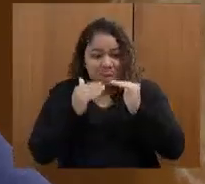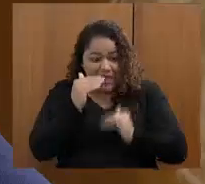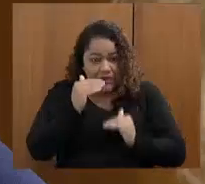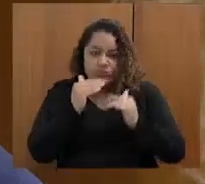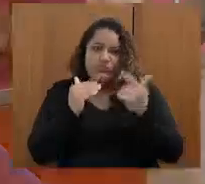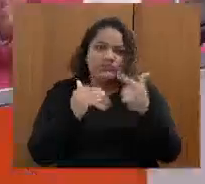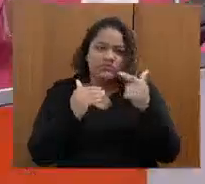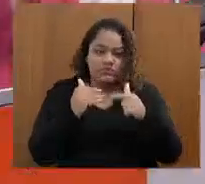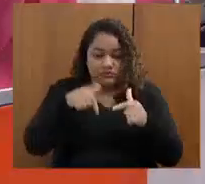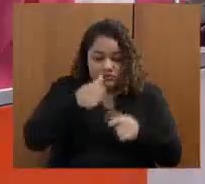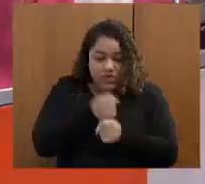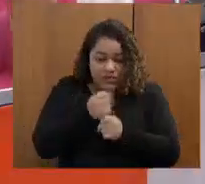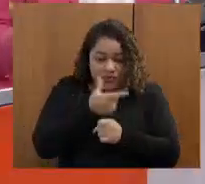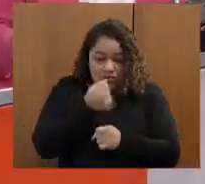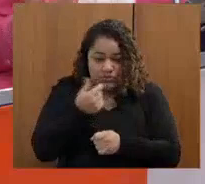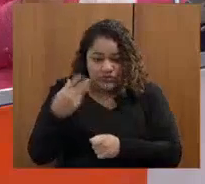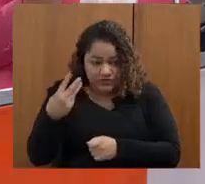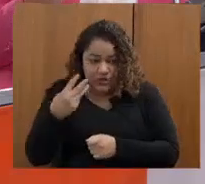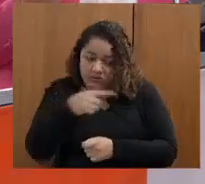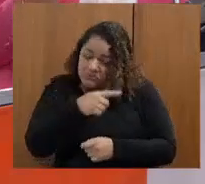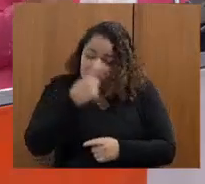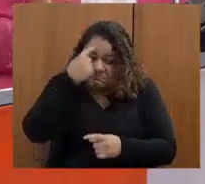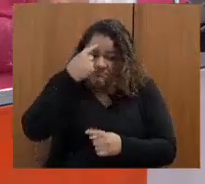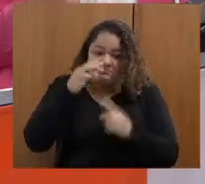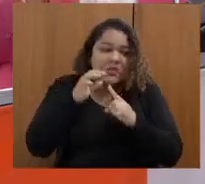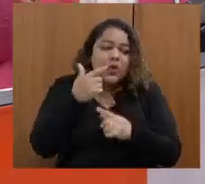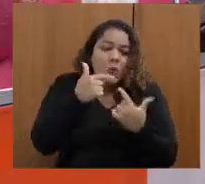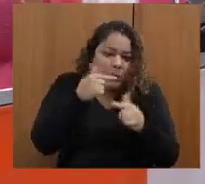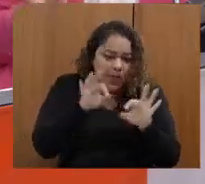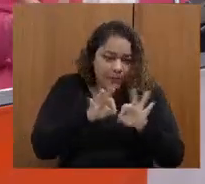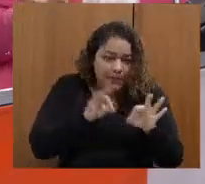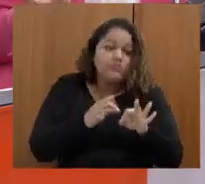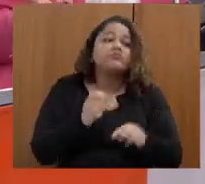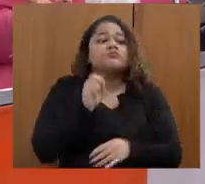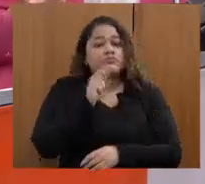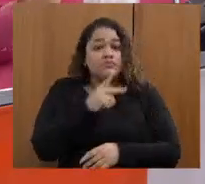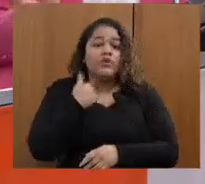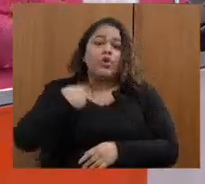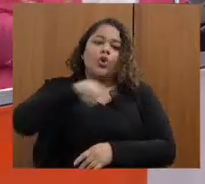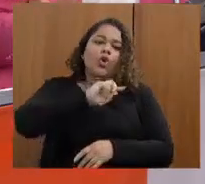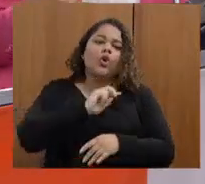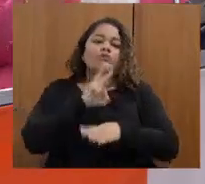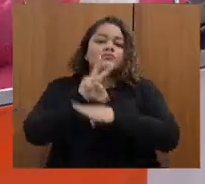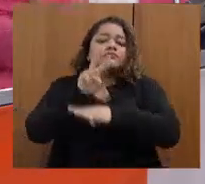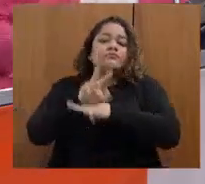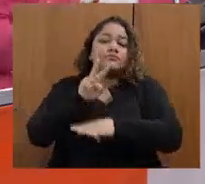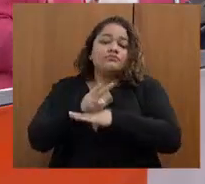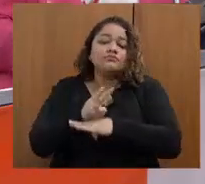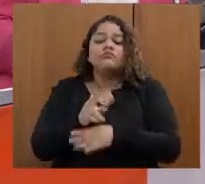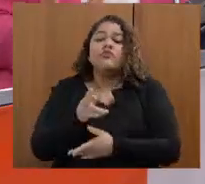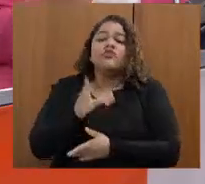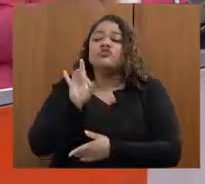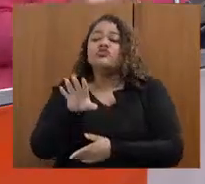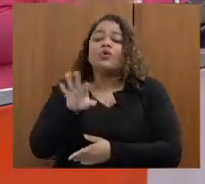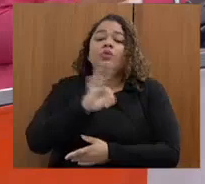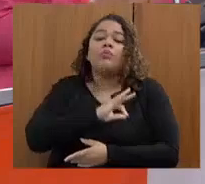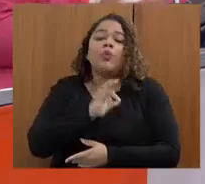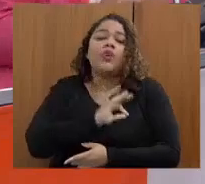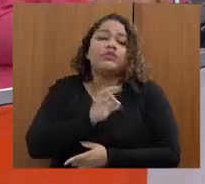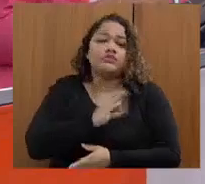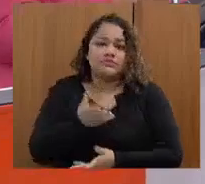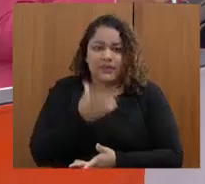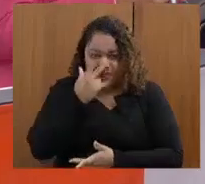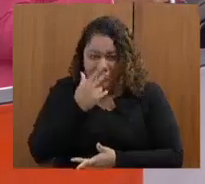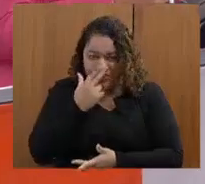tem perspectiva Então nós vamos continuar com a perspectiva apenas policiais de segurança nas escolas que não se atenta